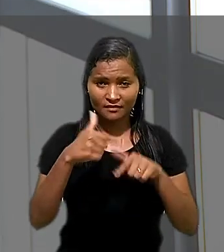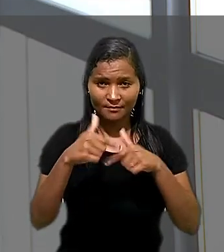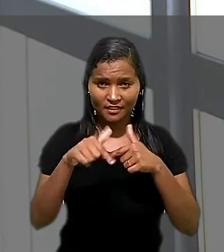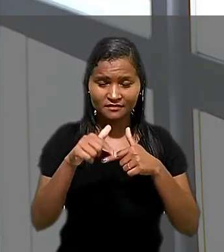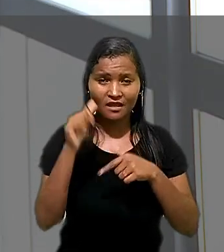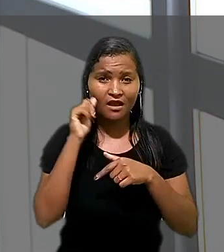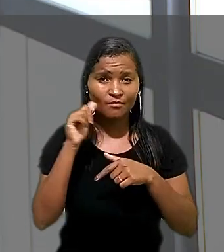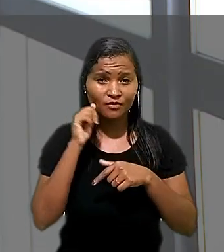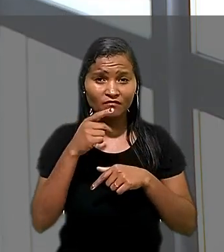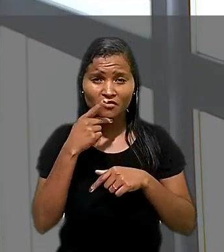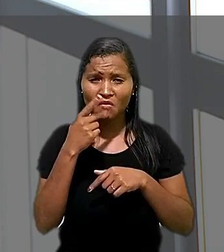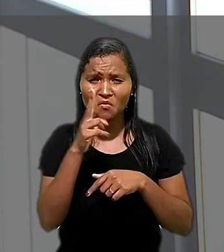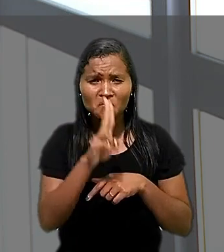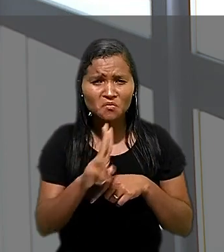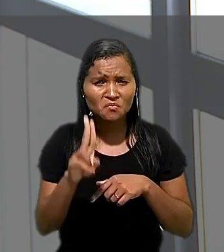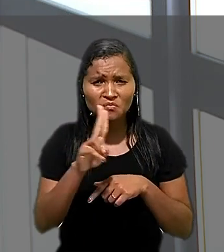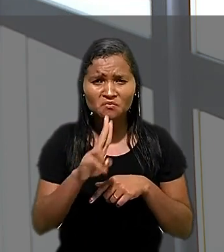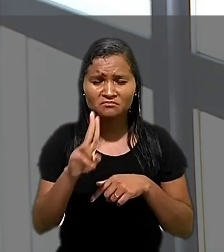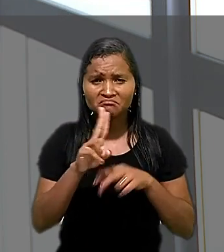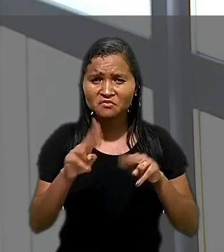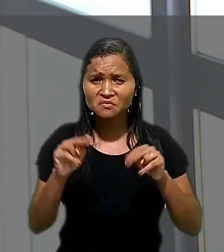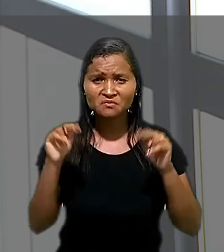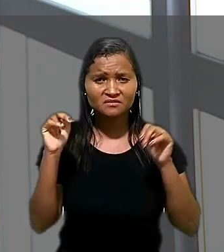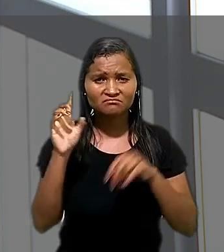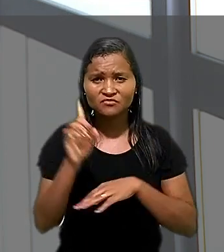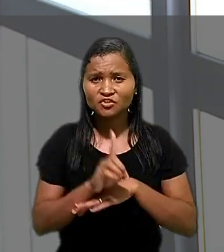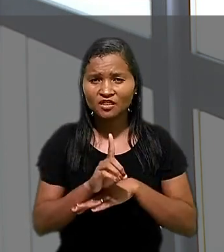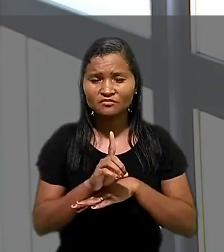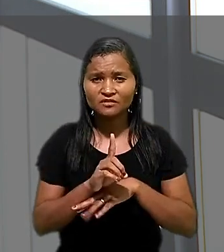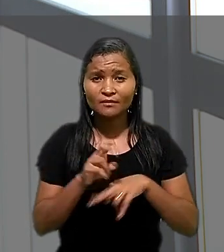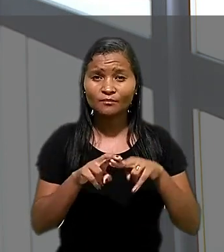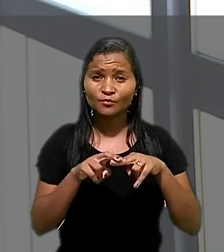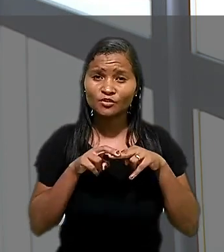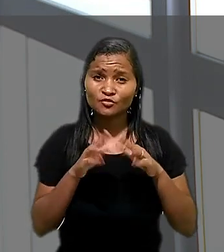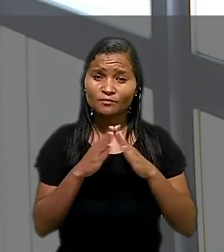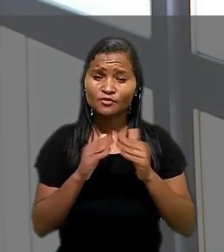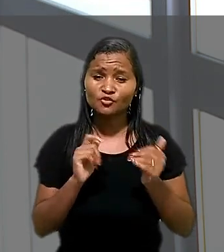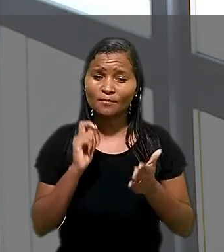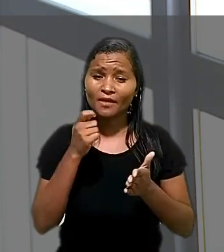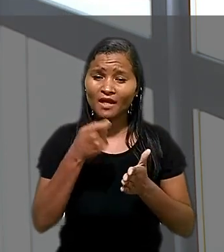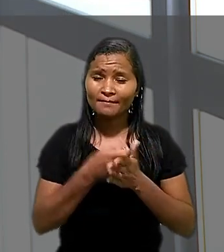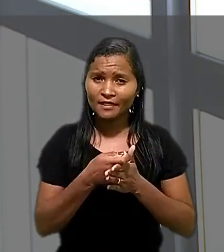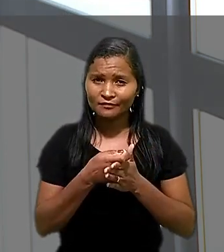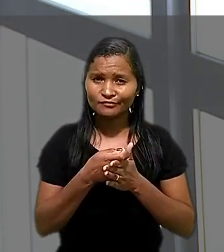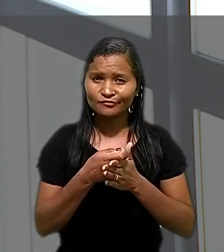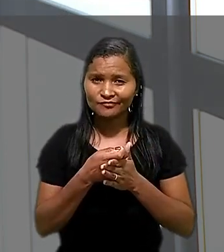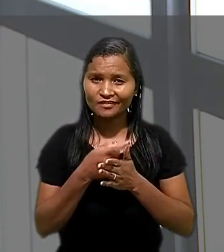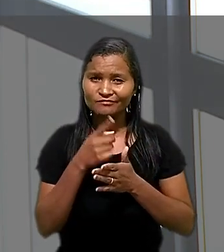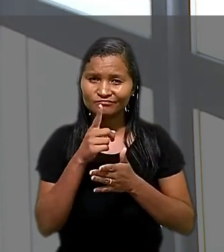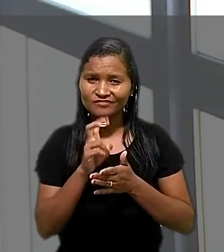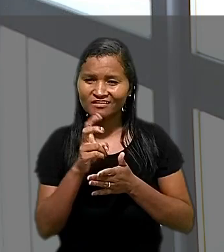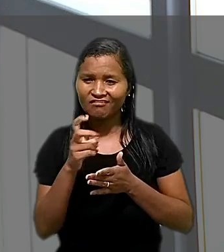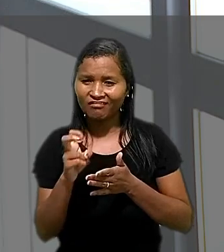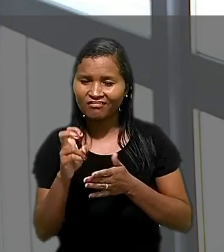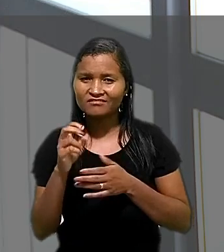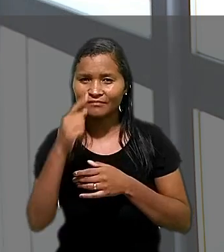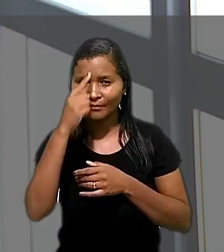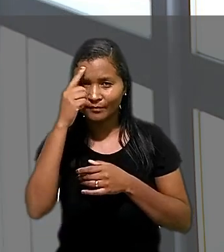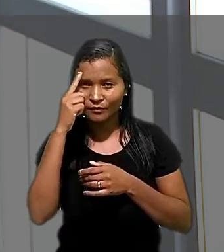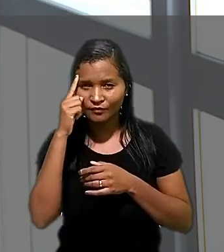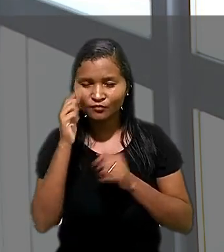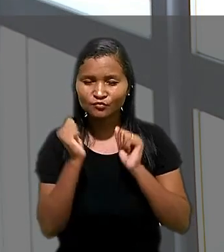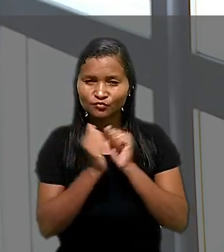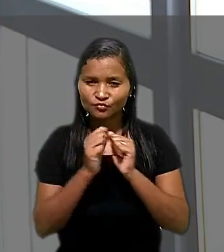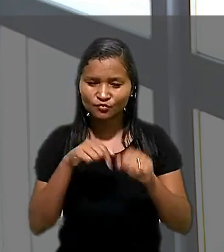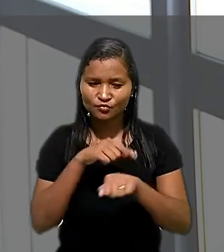a bancária disse que nunca havia usufruído desse direito e, por isso, solicitou o pagamento correspondente com acréscimo de